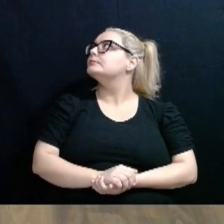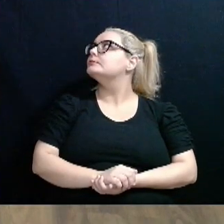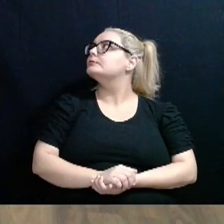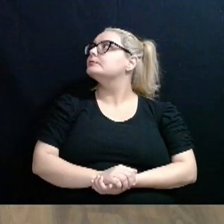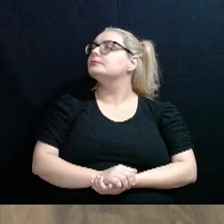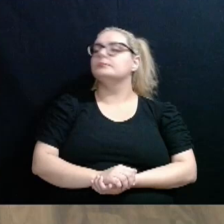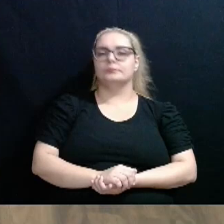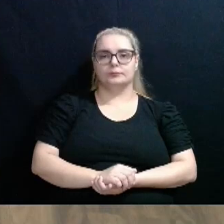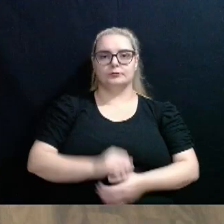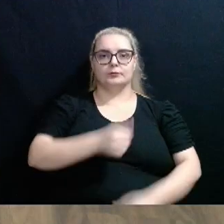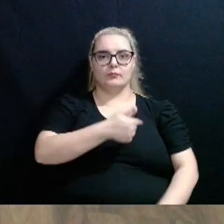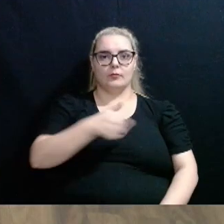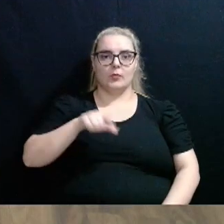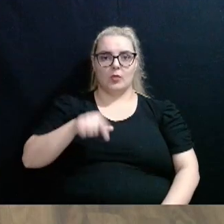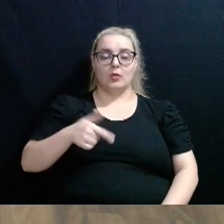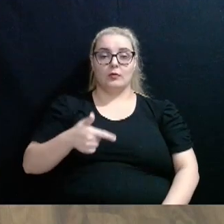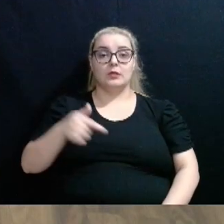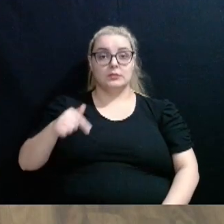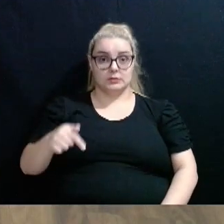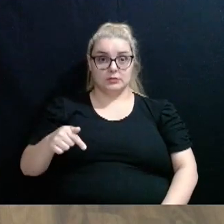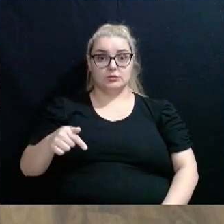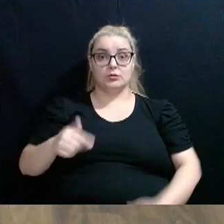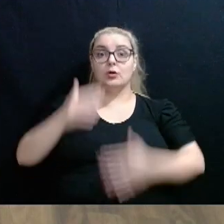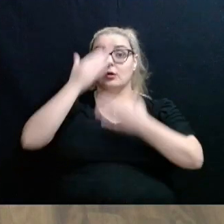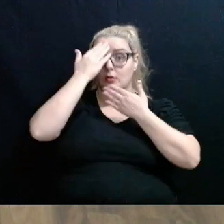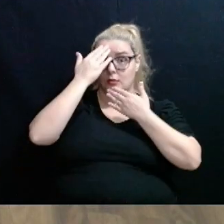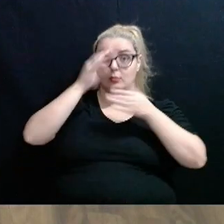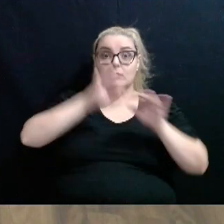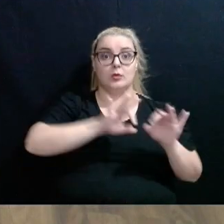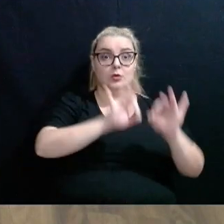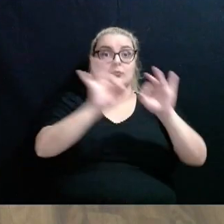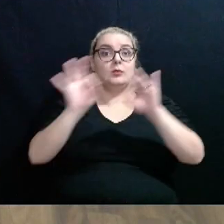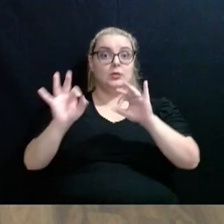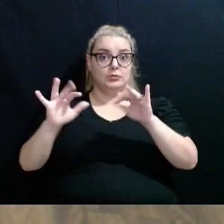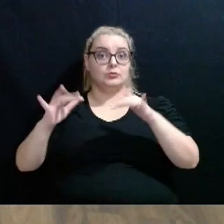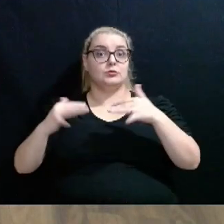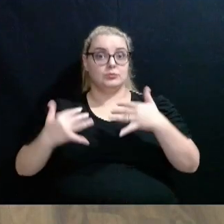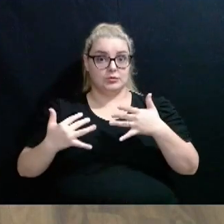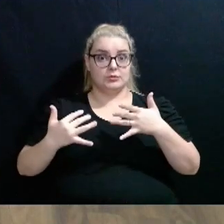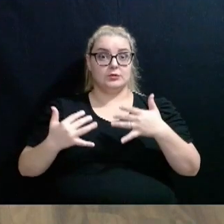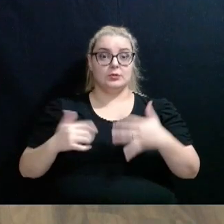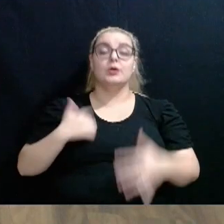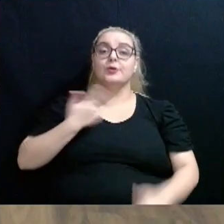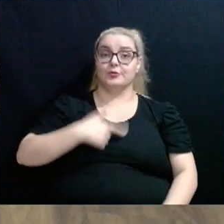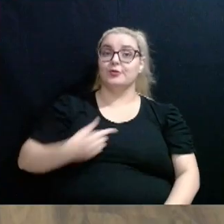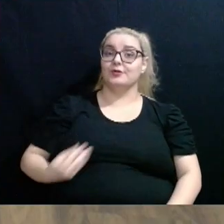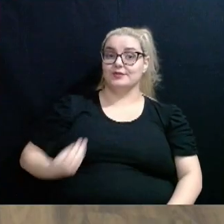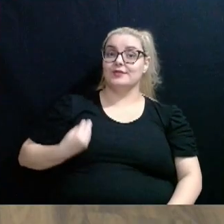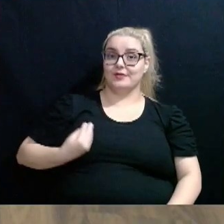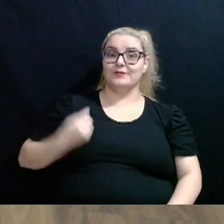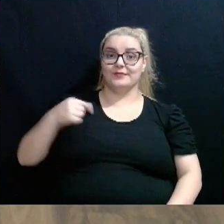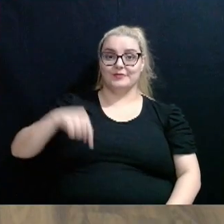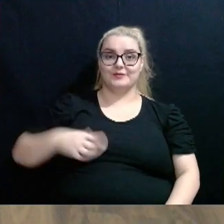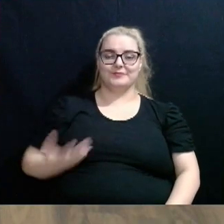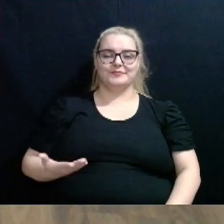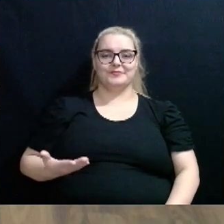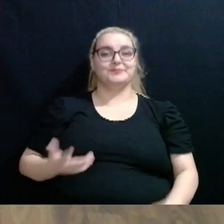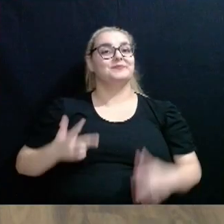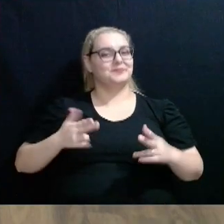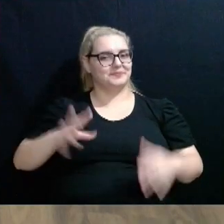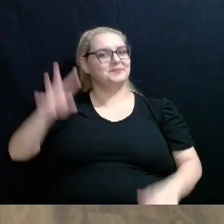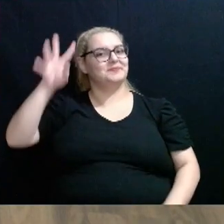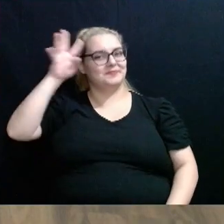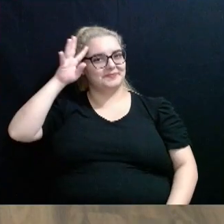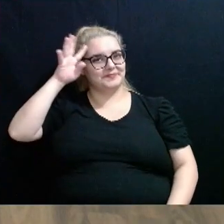12:00 mais 27 minutos. Muito obrigado pela sua companhia, pela sua audiência. Estamos ao vivo e como hoje é quarta-feira, é dia